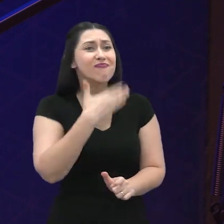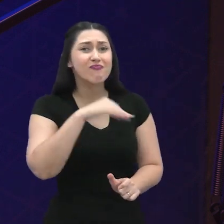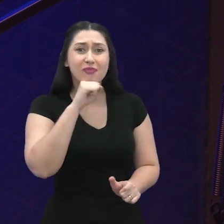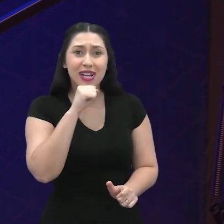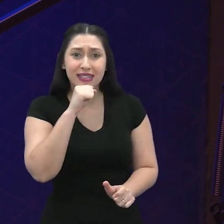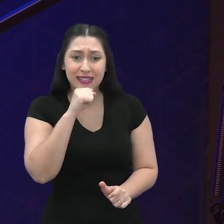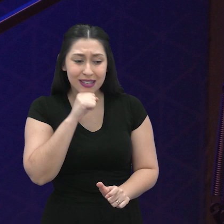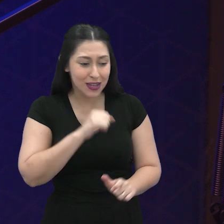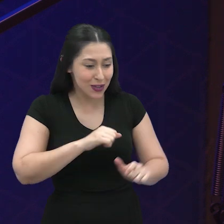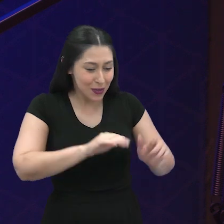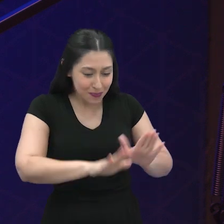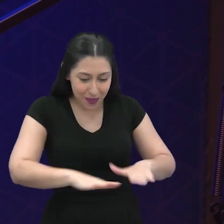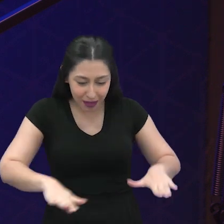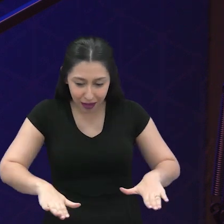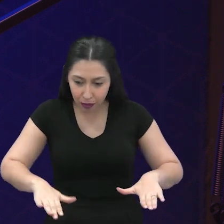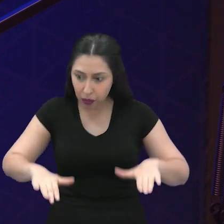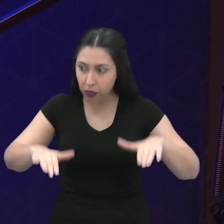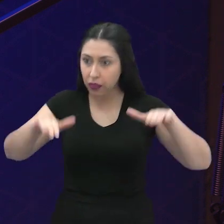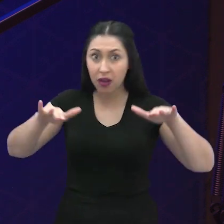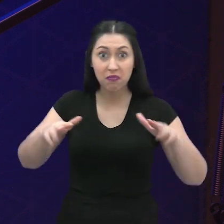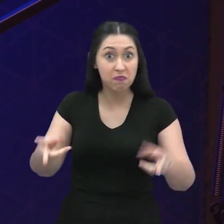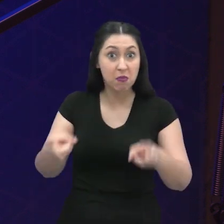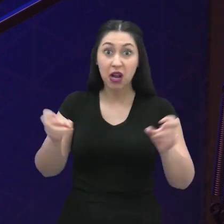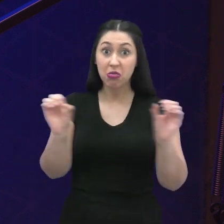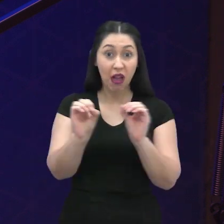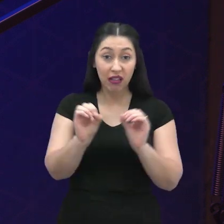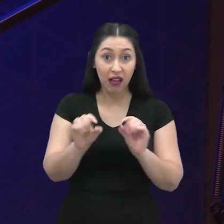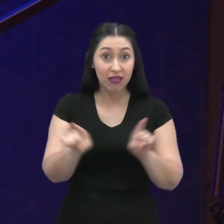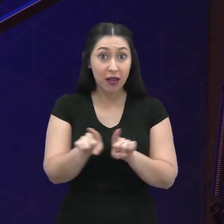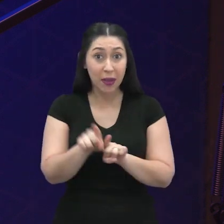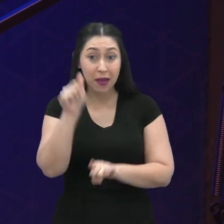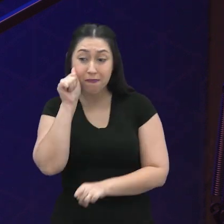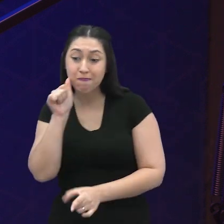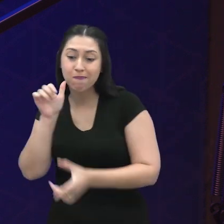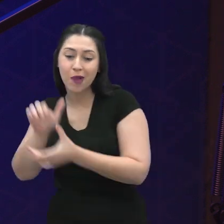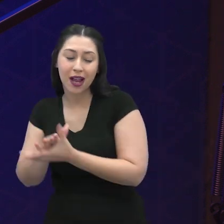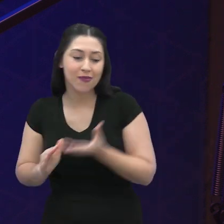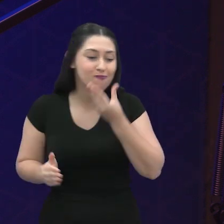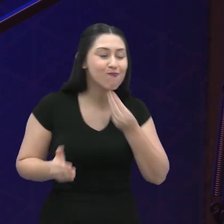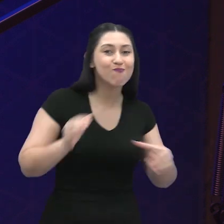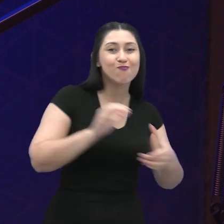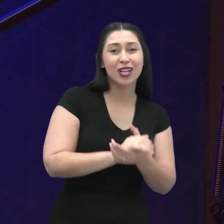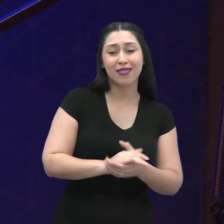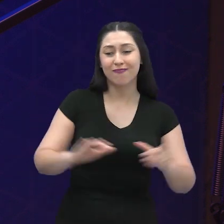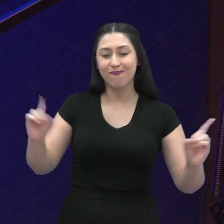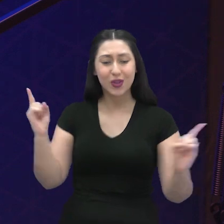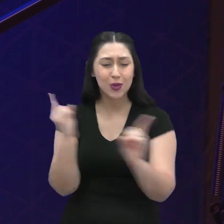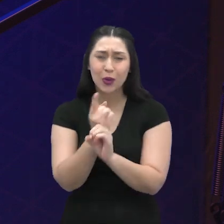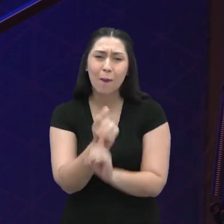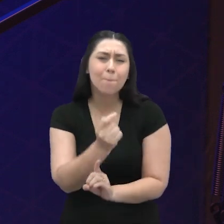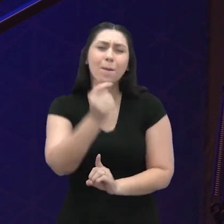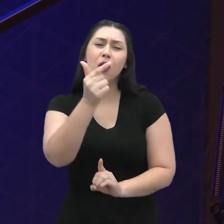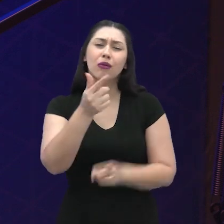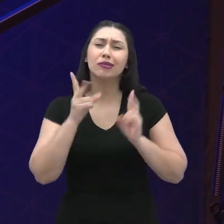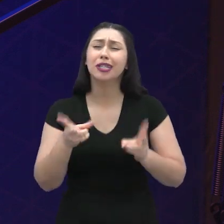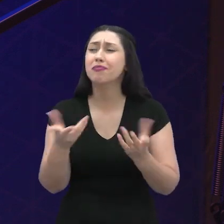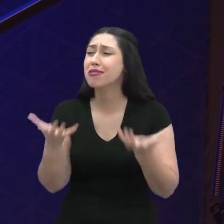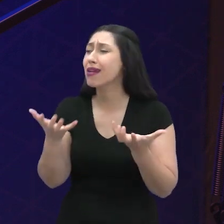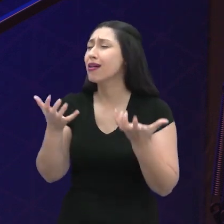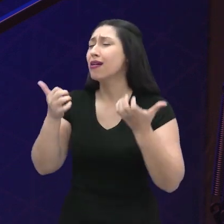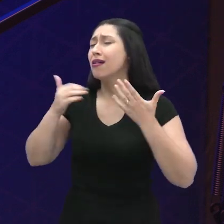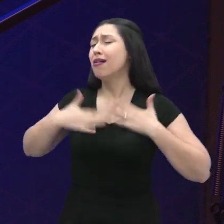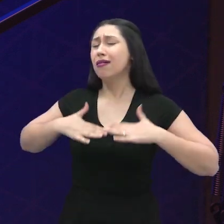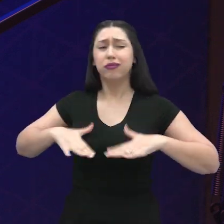veem os próprios filhos e filhas crescerem, de maridos e esposas que mal se encontram em casa, de pessoas que esperam dia após dia